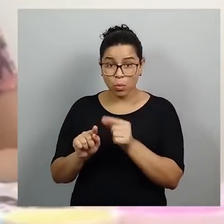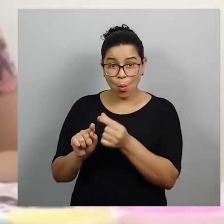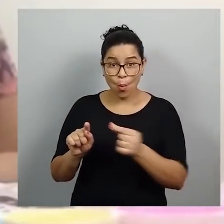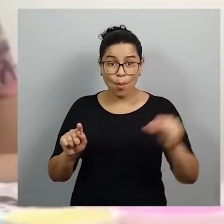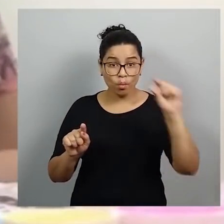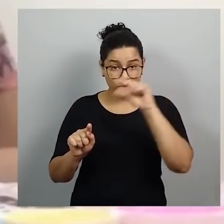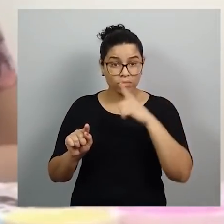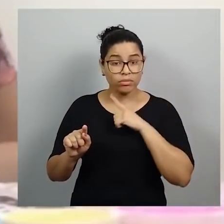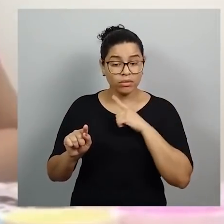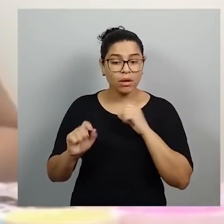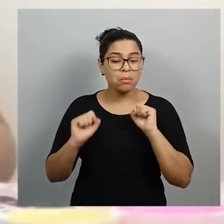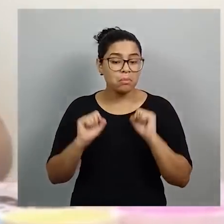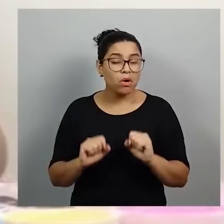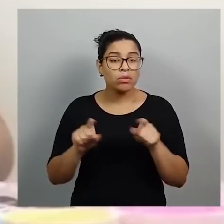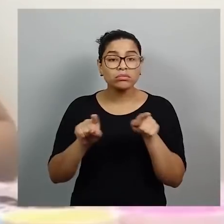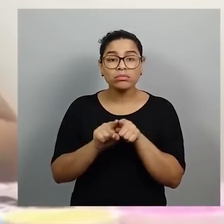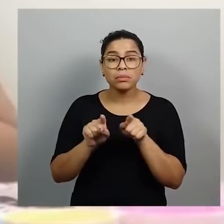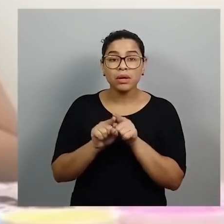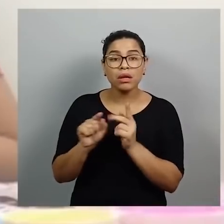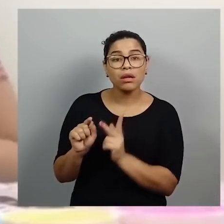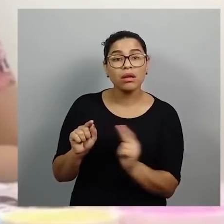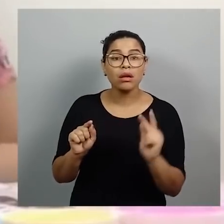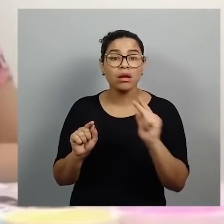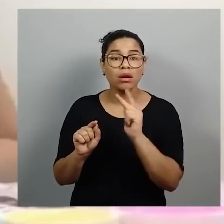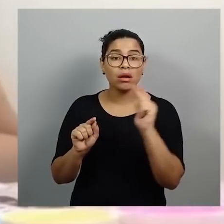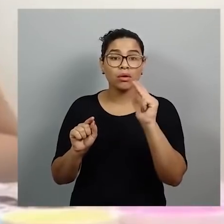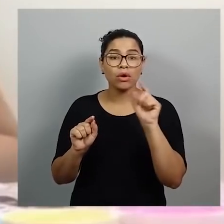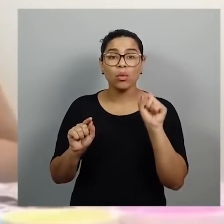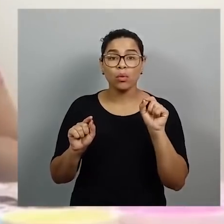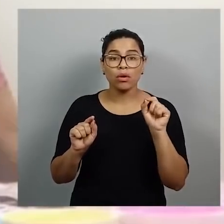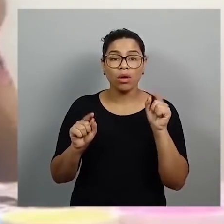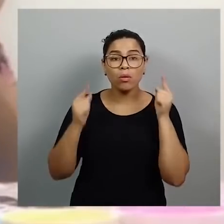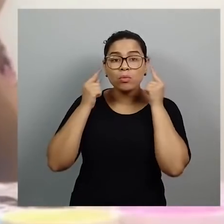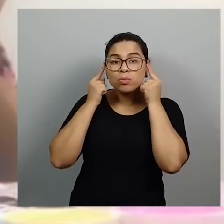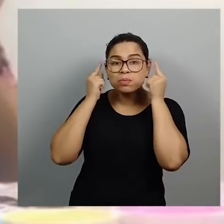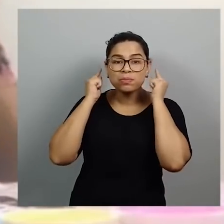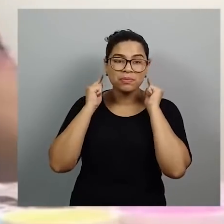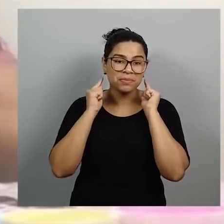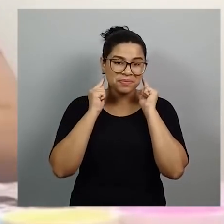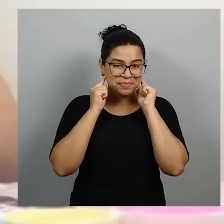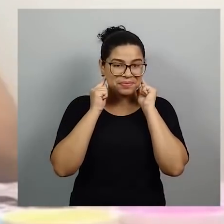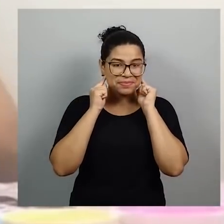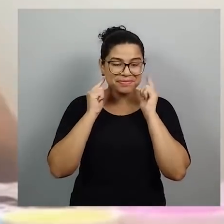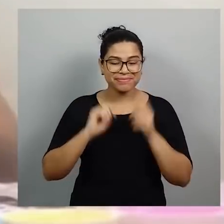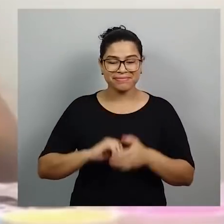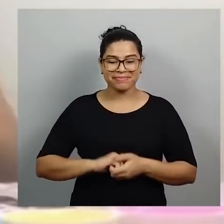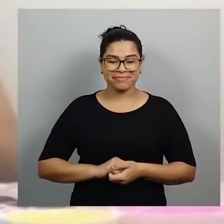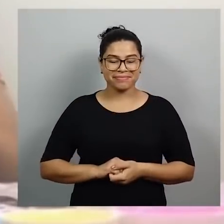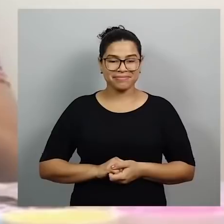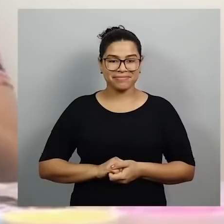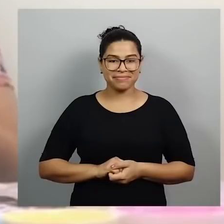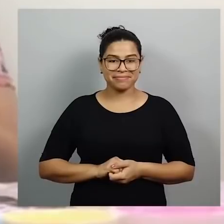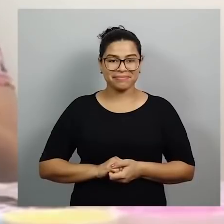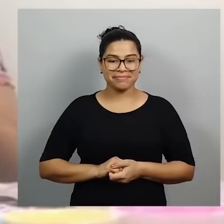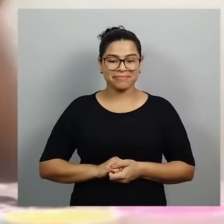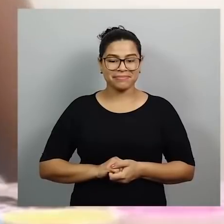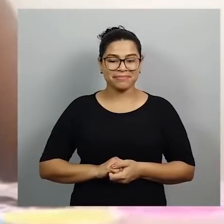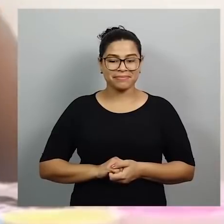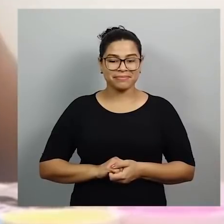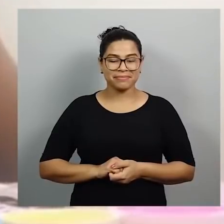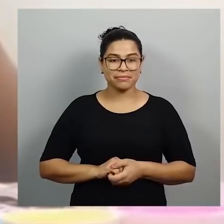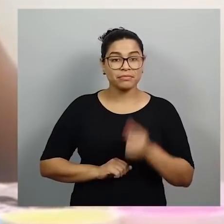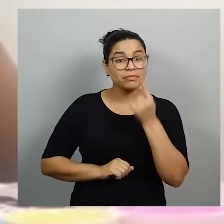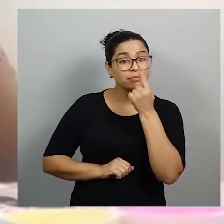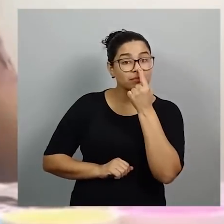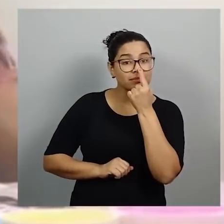do papelão, vamos recortar então orelhas para a nossa máscara,